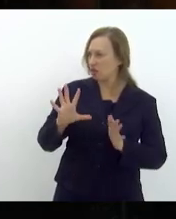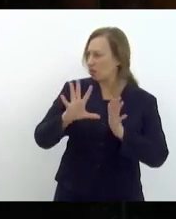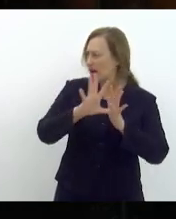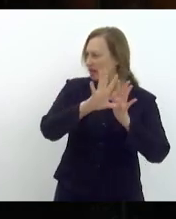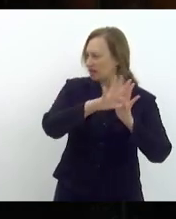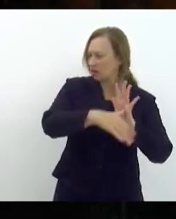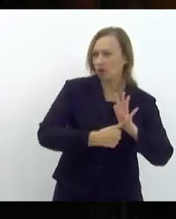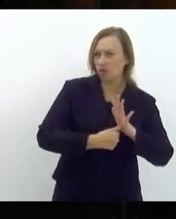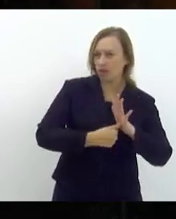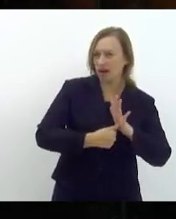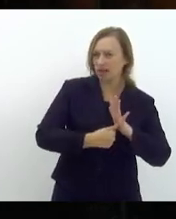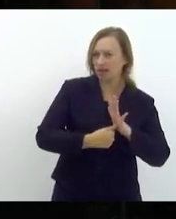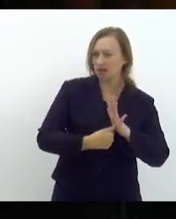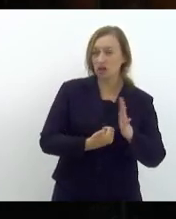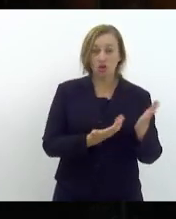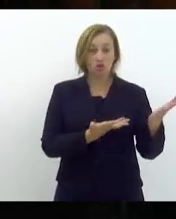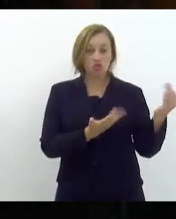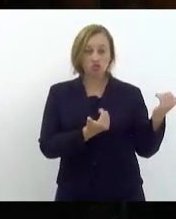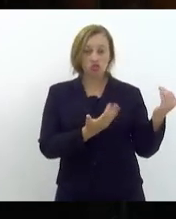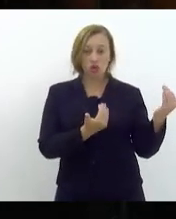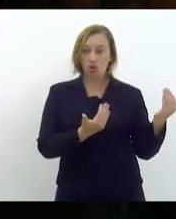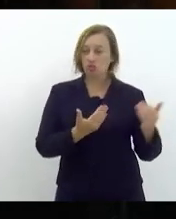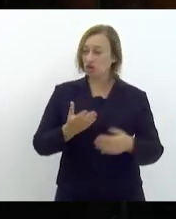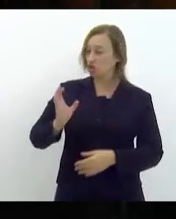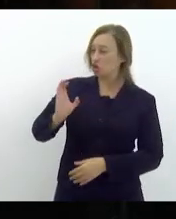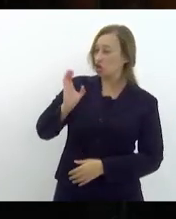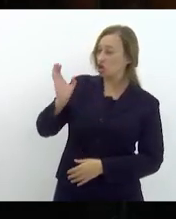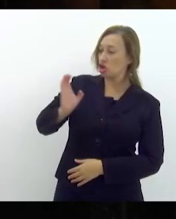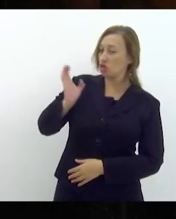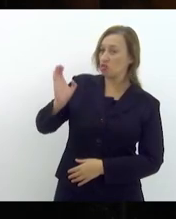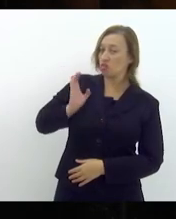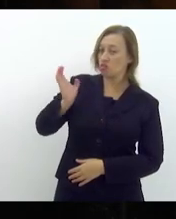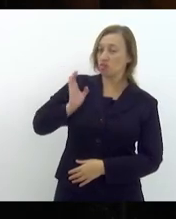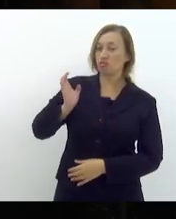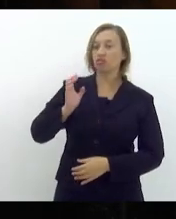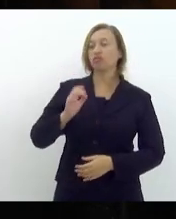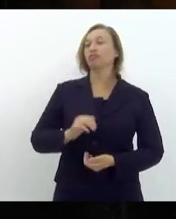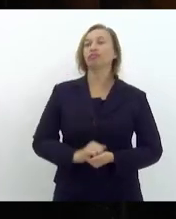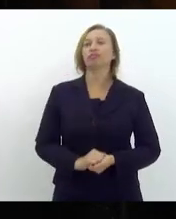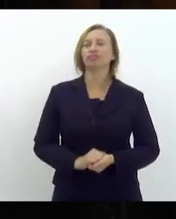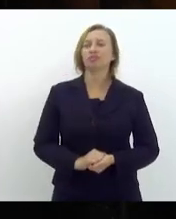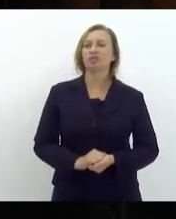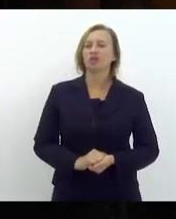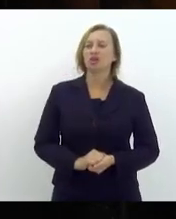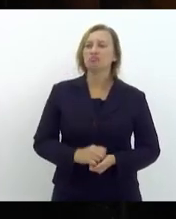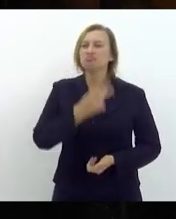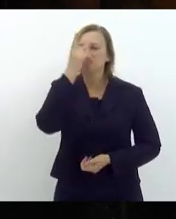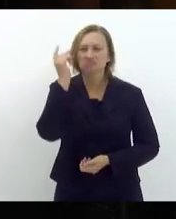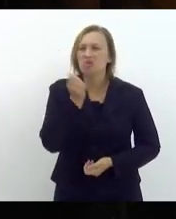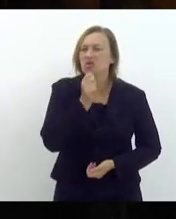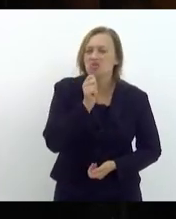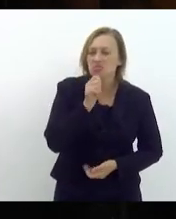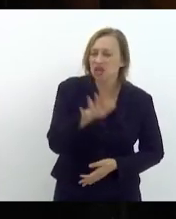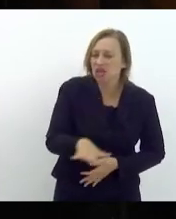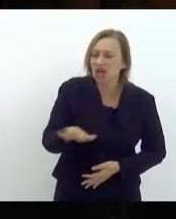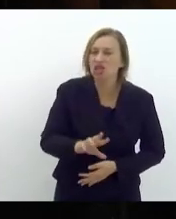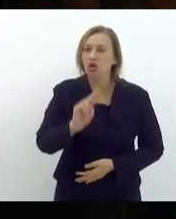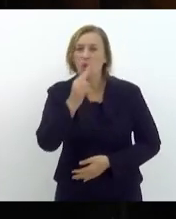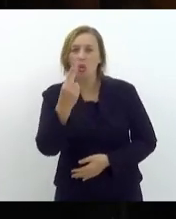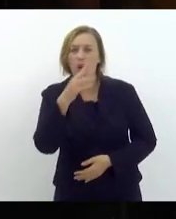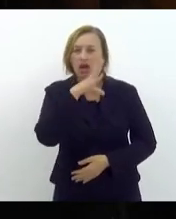morta por jovem de classe média e alta o caso segue nenhuma criança ou adolescente